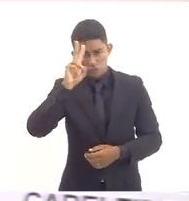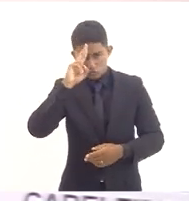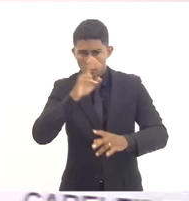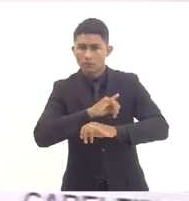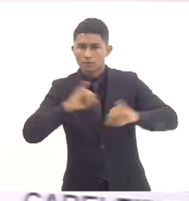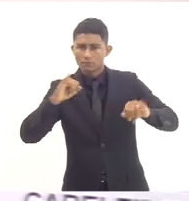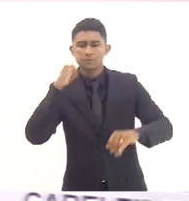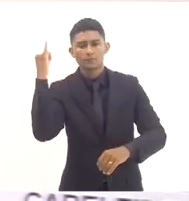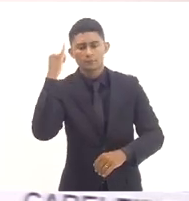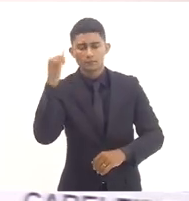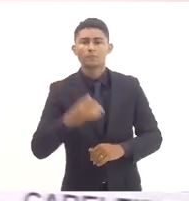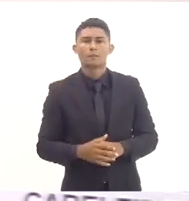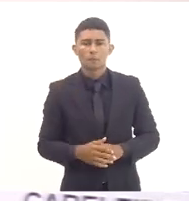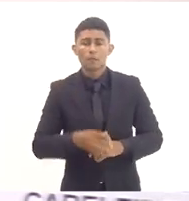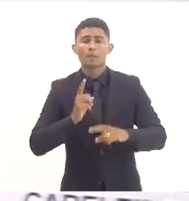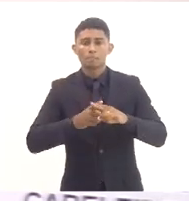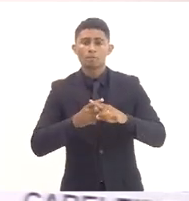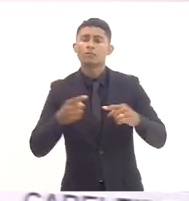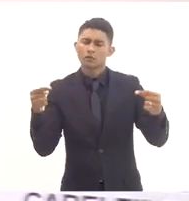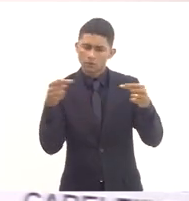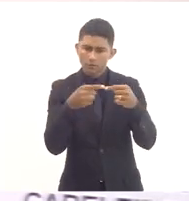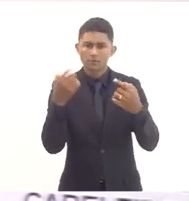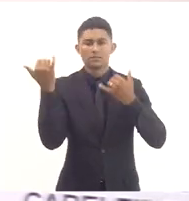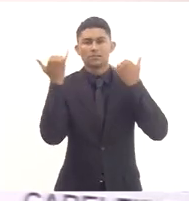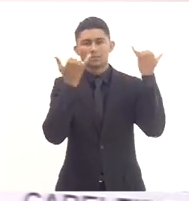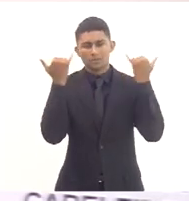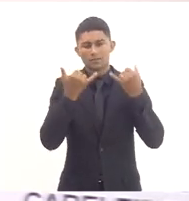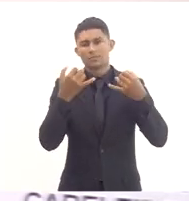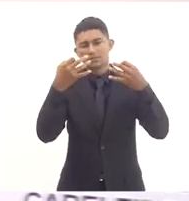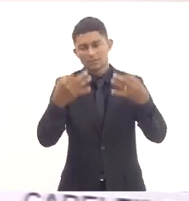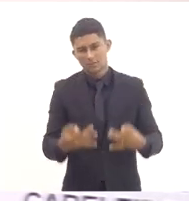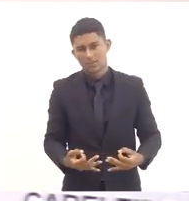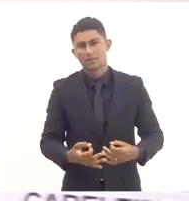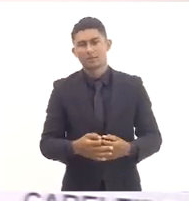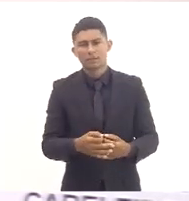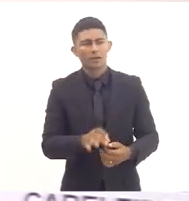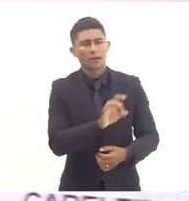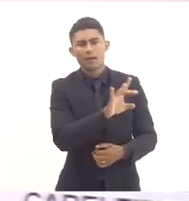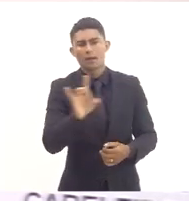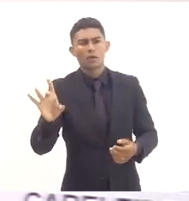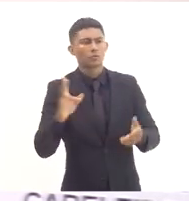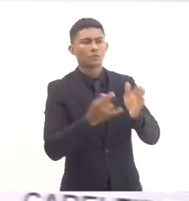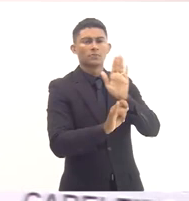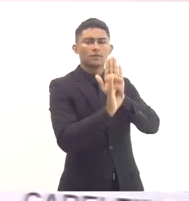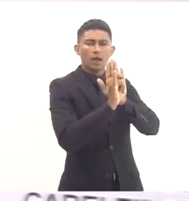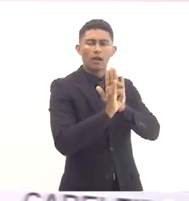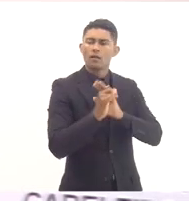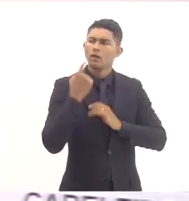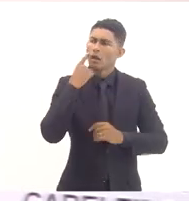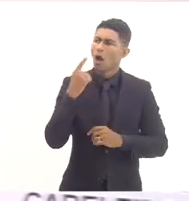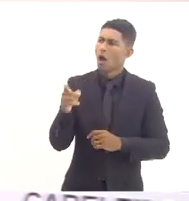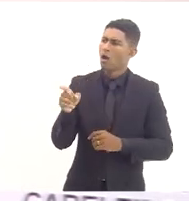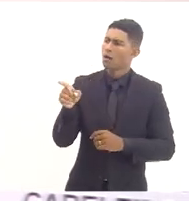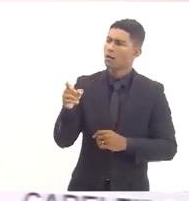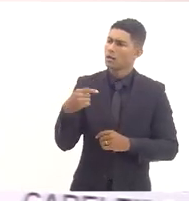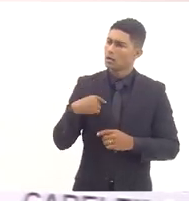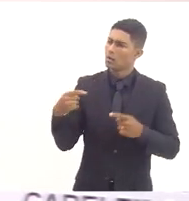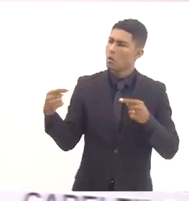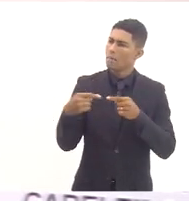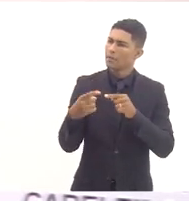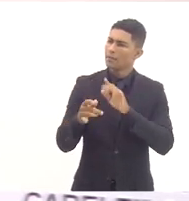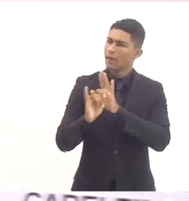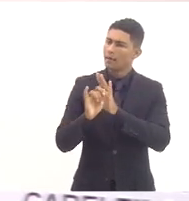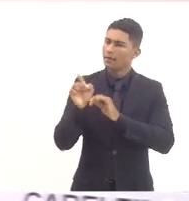é ilustrativa mas ela informativa e ela é identitária a gente se identifica com aquilo Oi